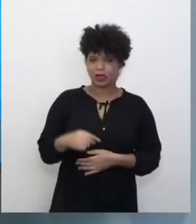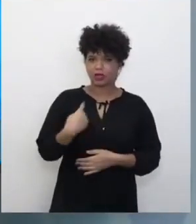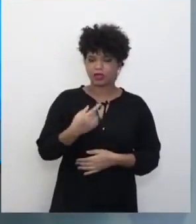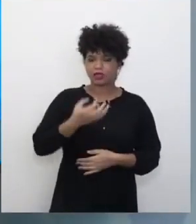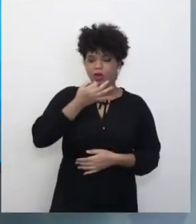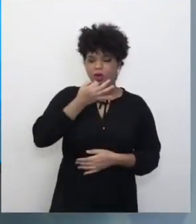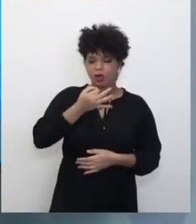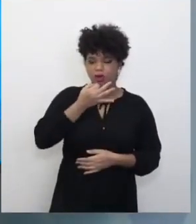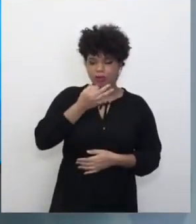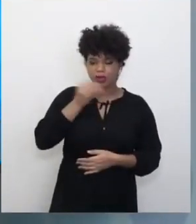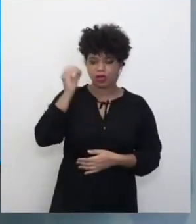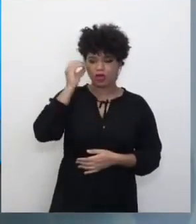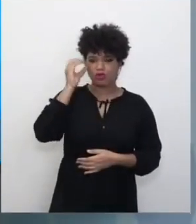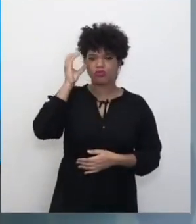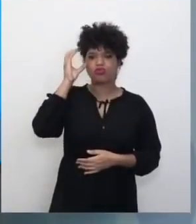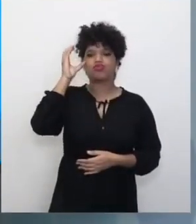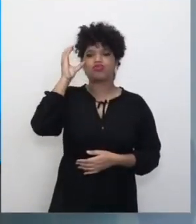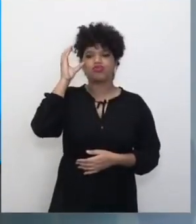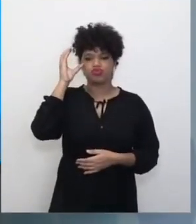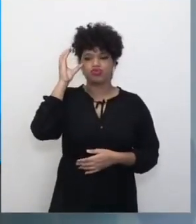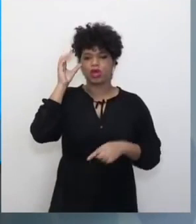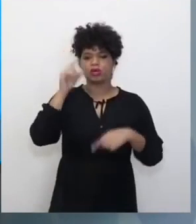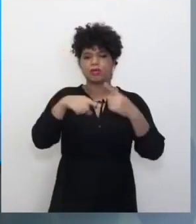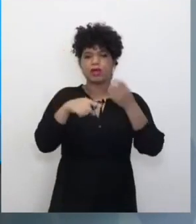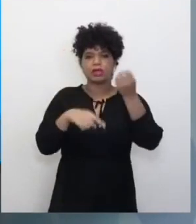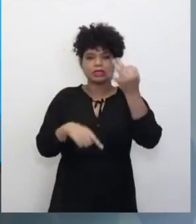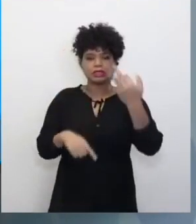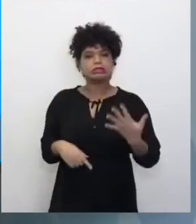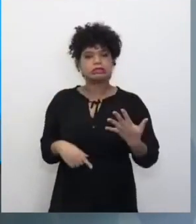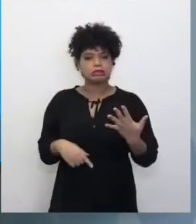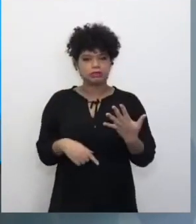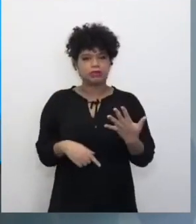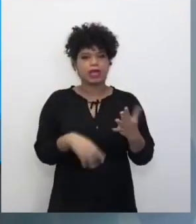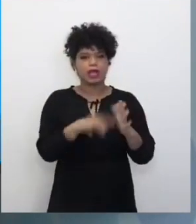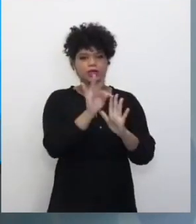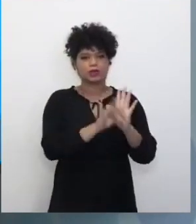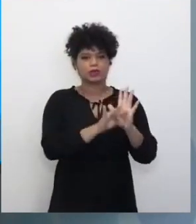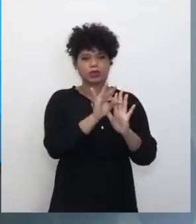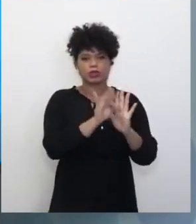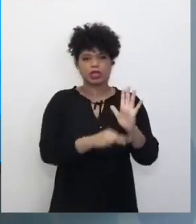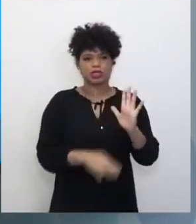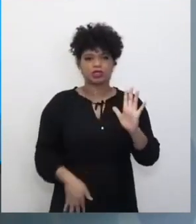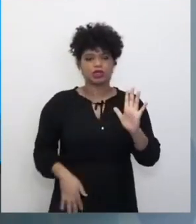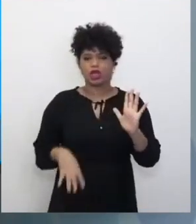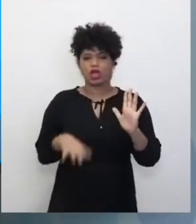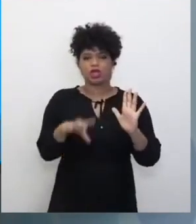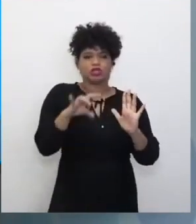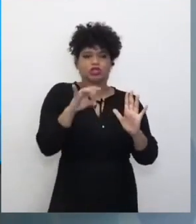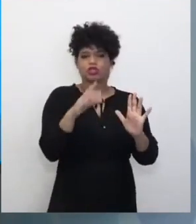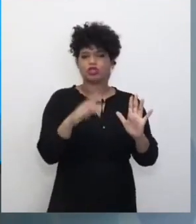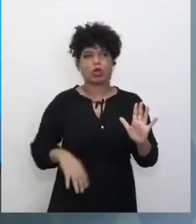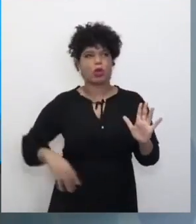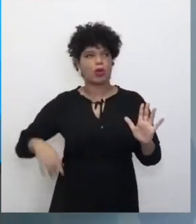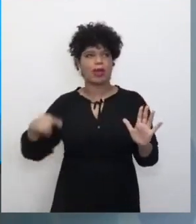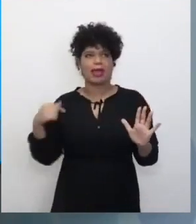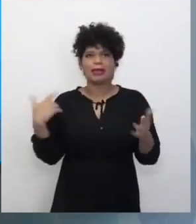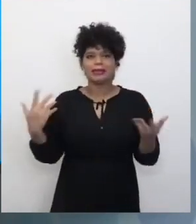saber fazer, construir seu argumento para a redação, não é ser um aluno, sei